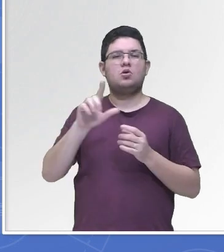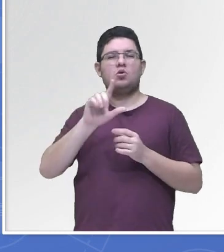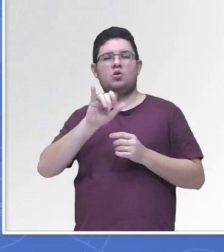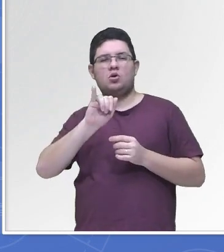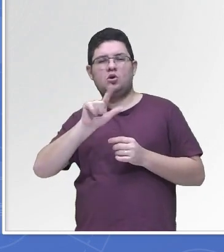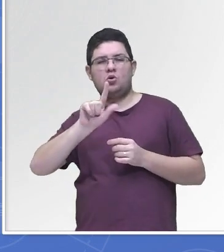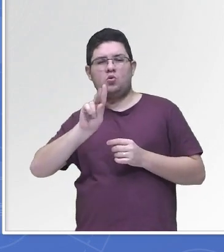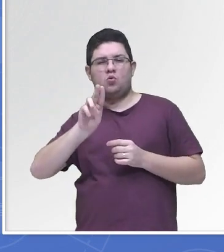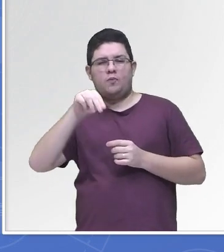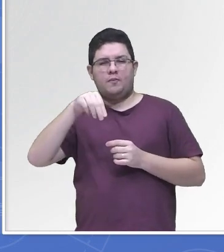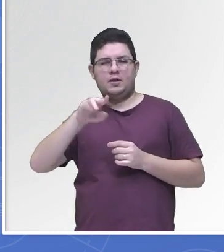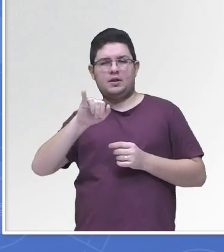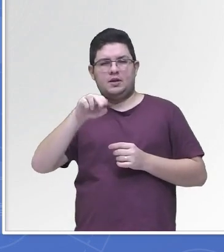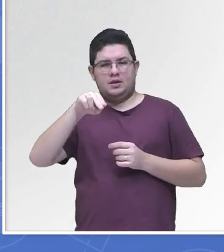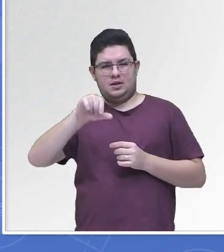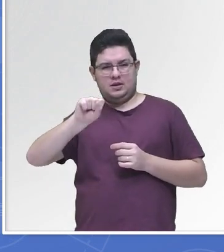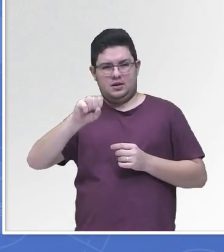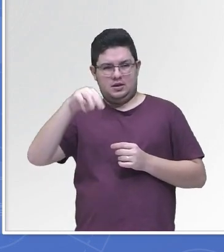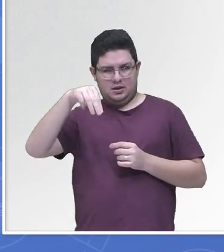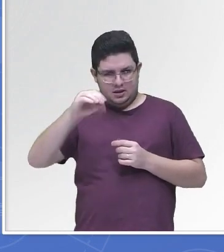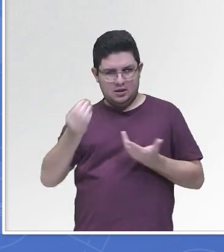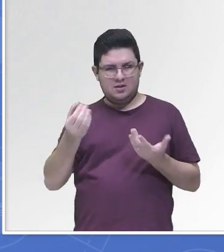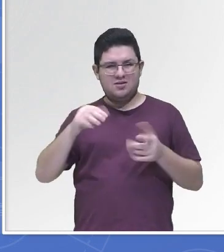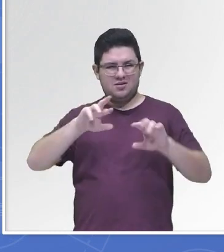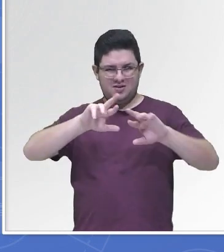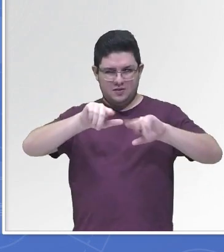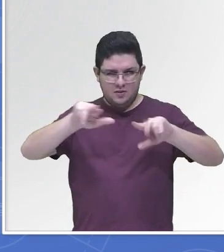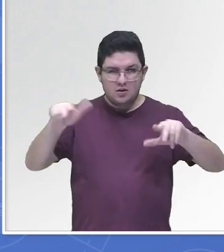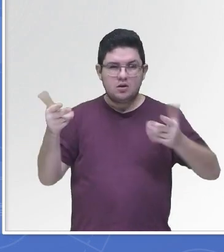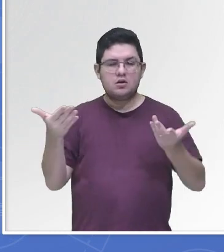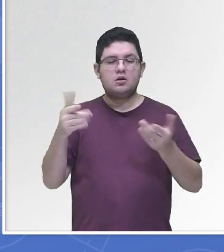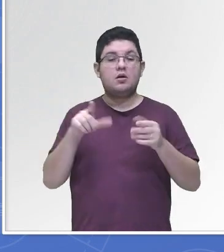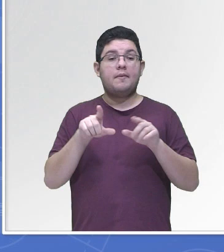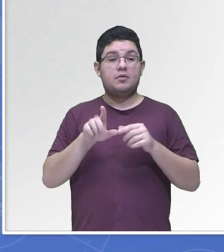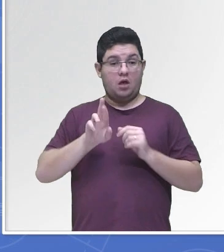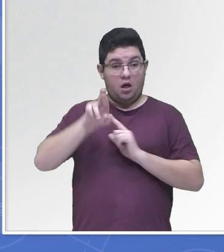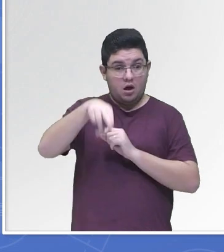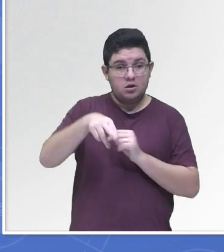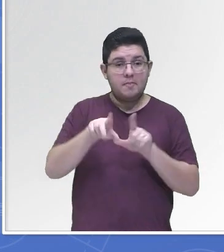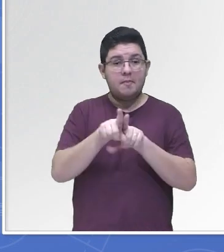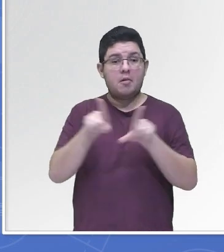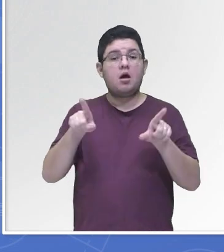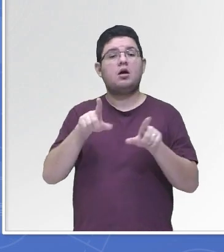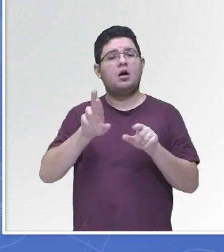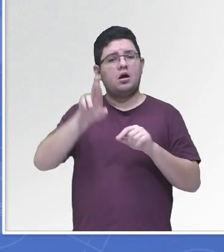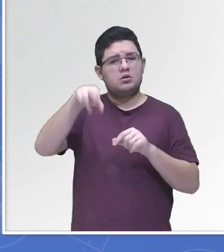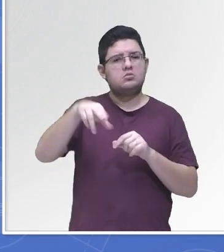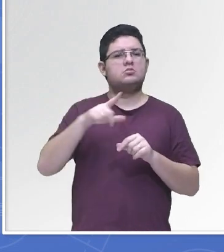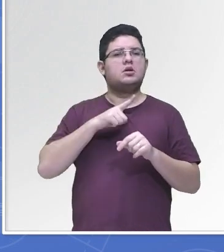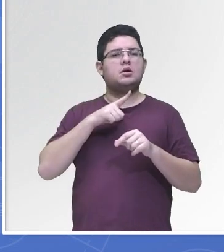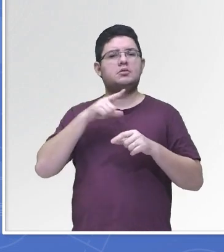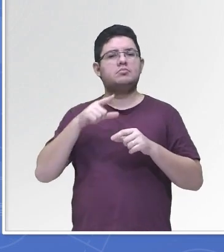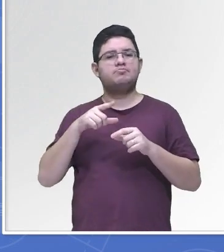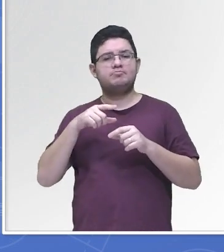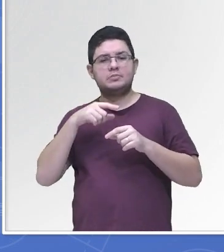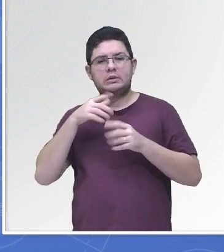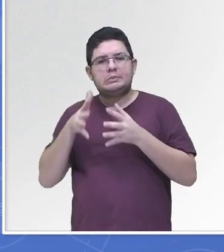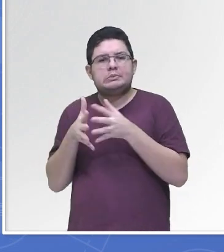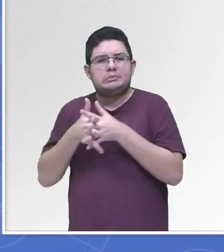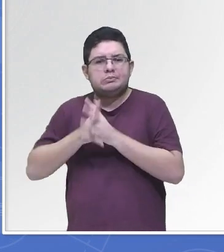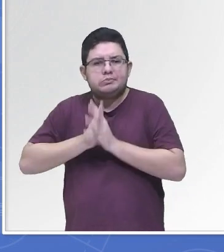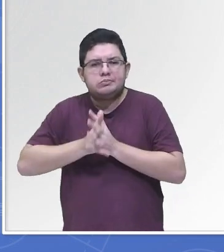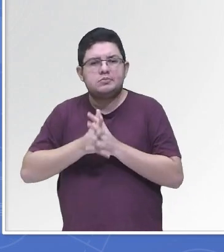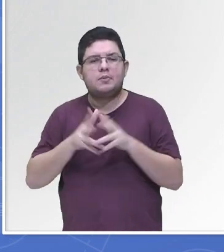bocado de ismo que aparece por aí, mas ela também traz sombras em seu bojo, quando se torna um instrumento